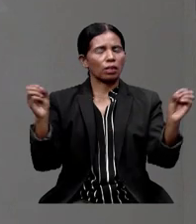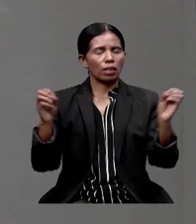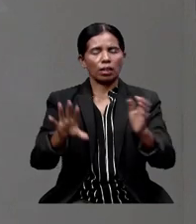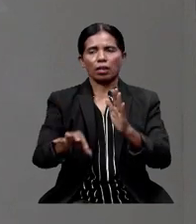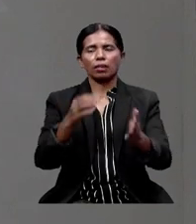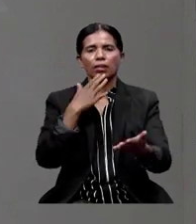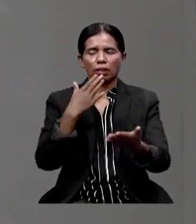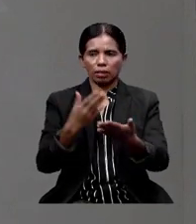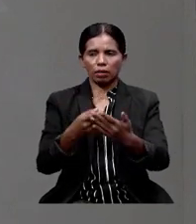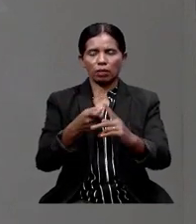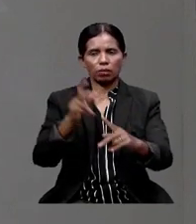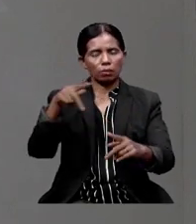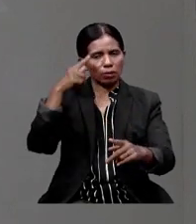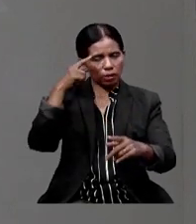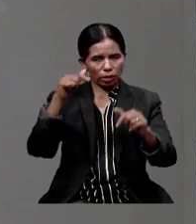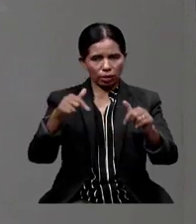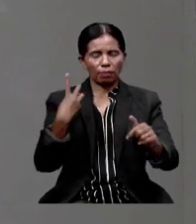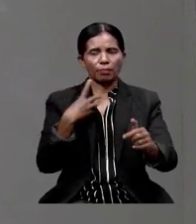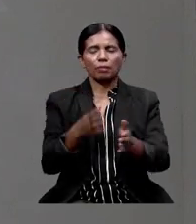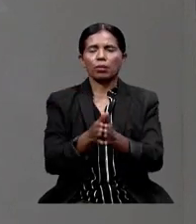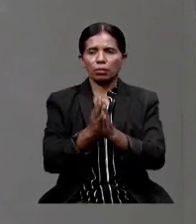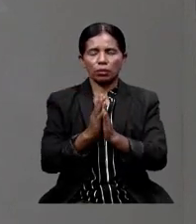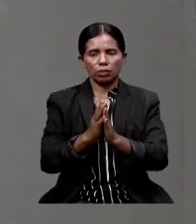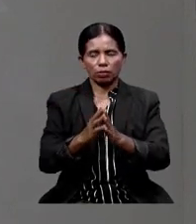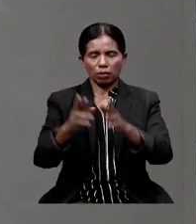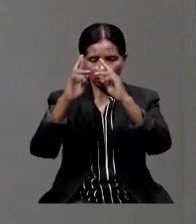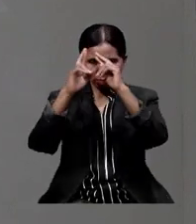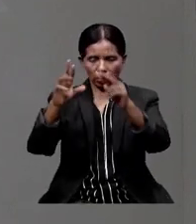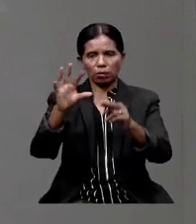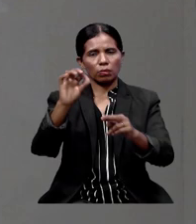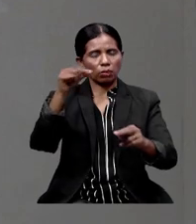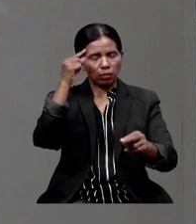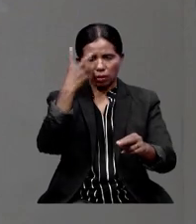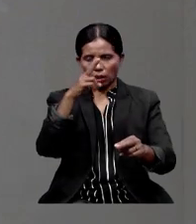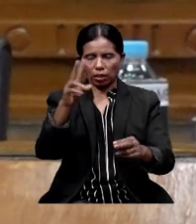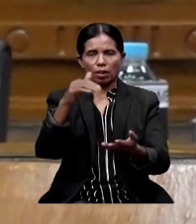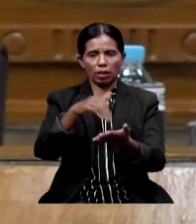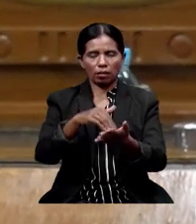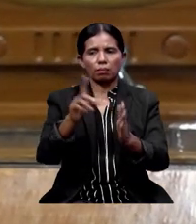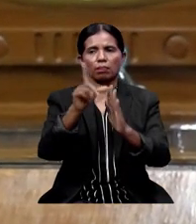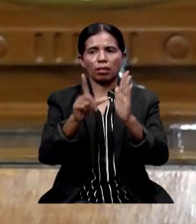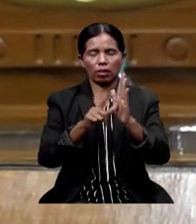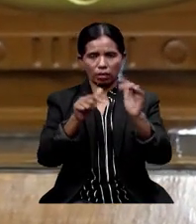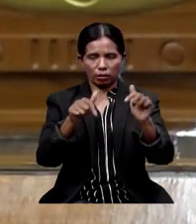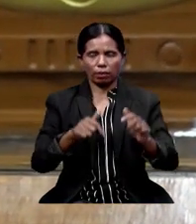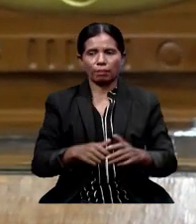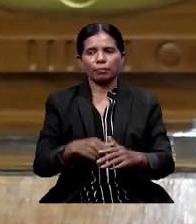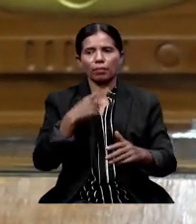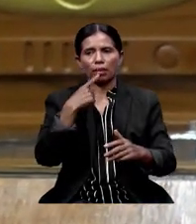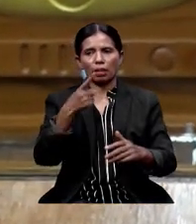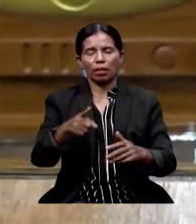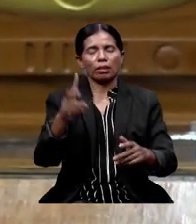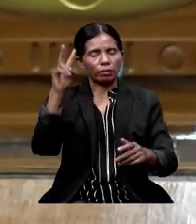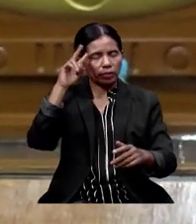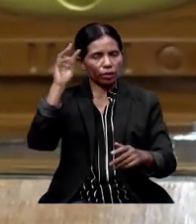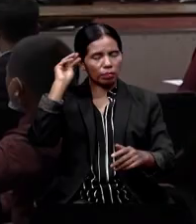dia kusi politika da ne ba mi uso respeita ba no governo ha tu hare fil fale Ha tamba questão ne